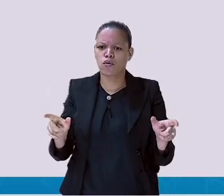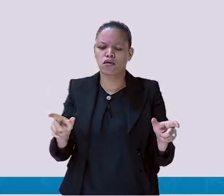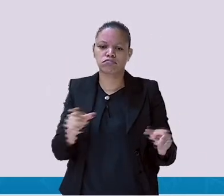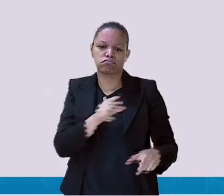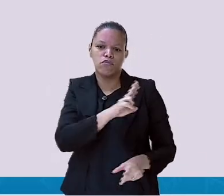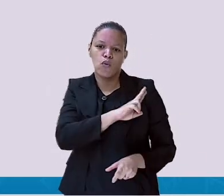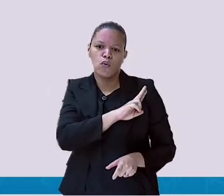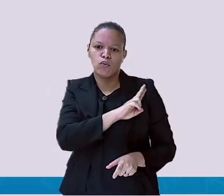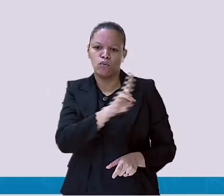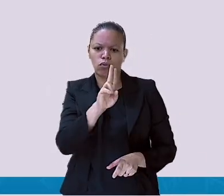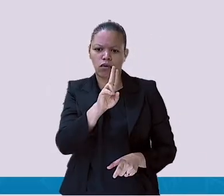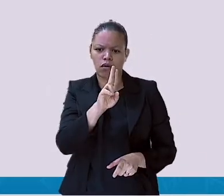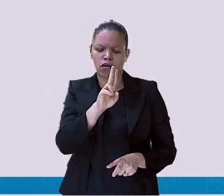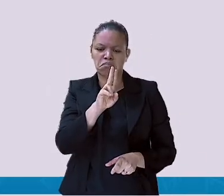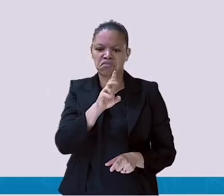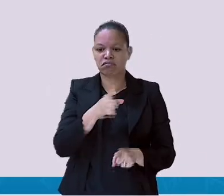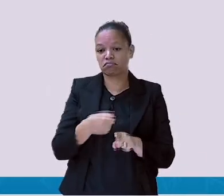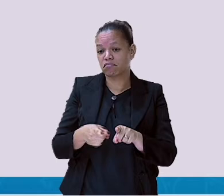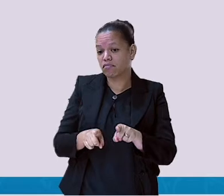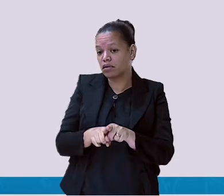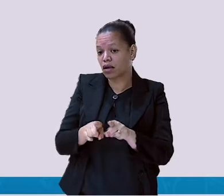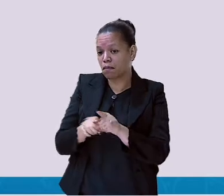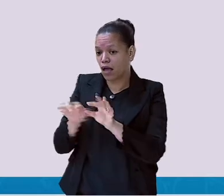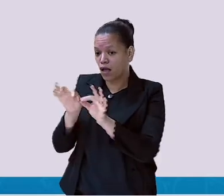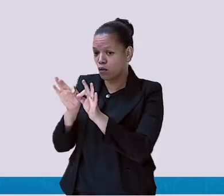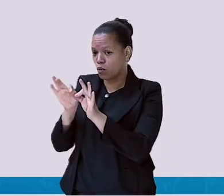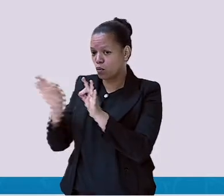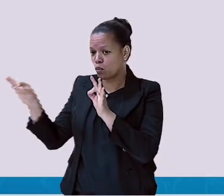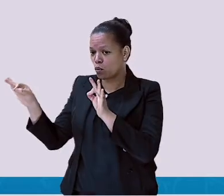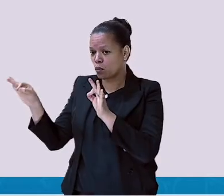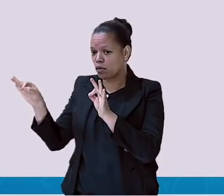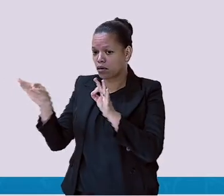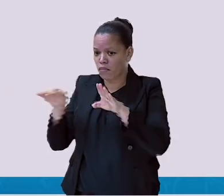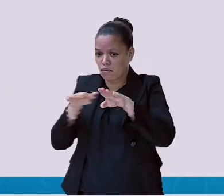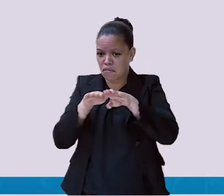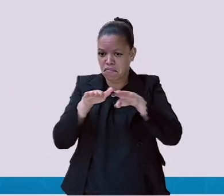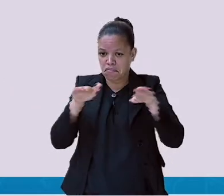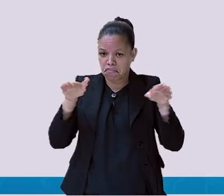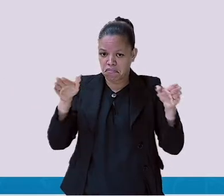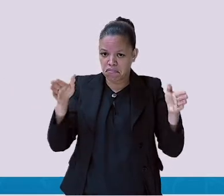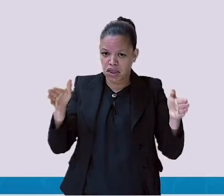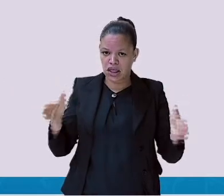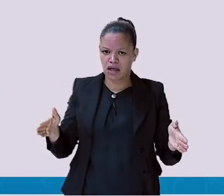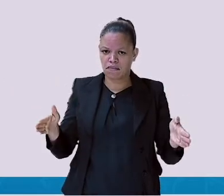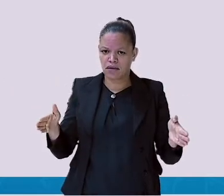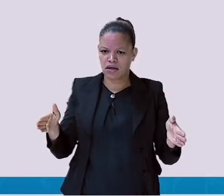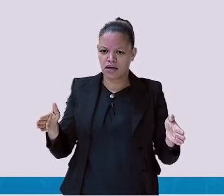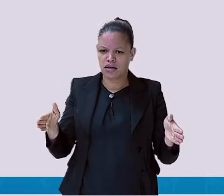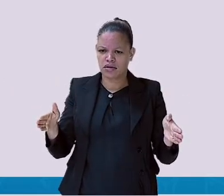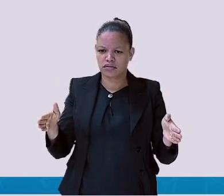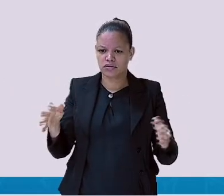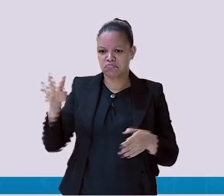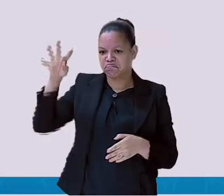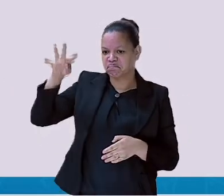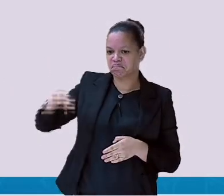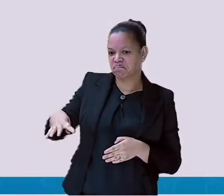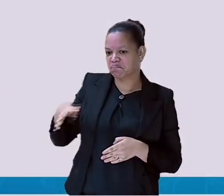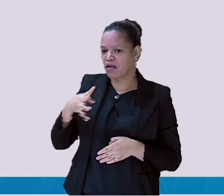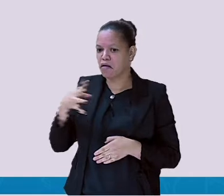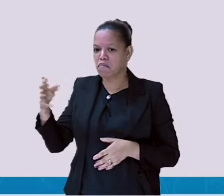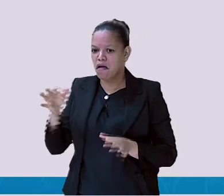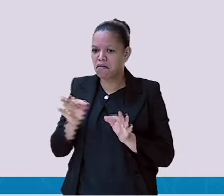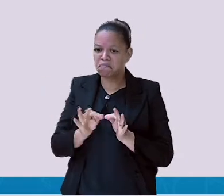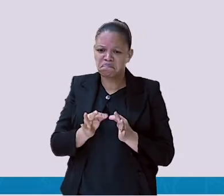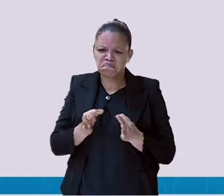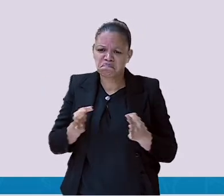mesa, e aqui nós temos linhas, 1, 2, 3, 4 linhas, e aqui então uma tabela simples, tá? Com